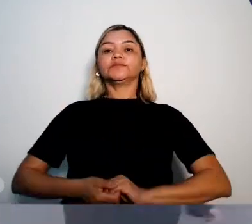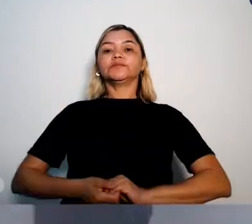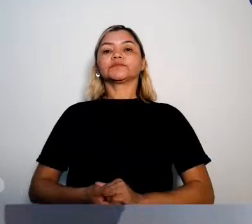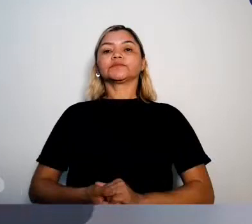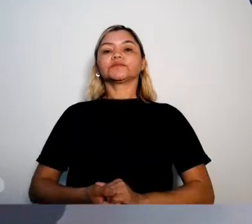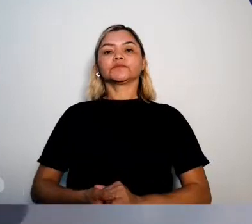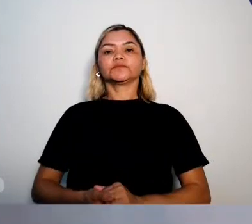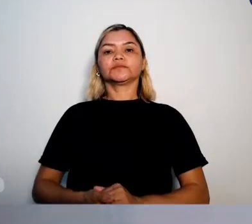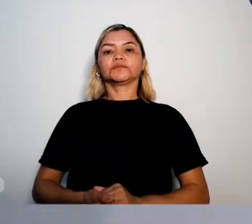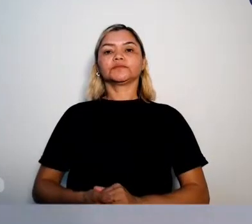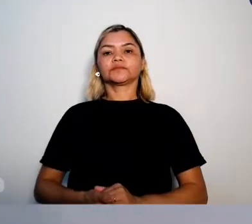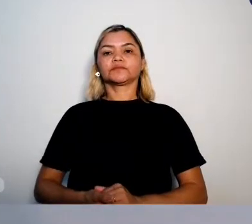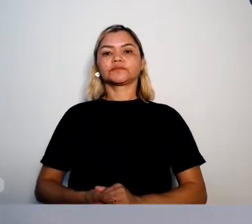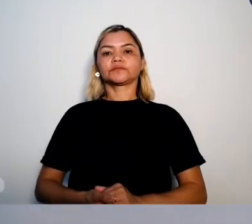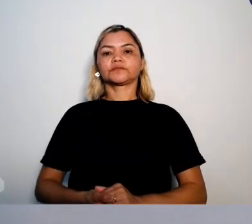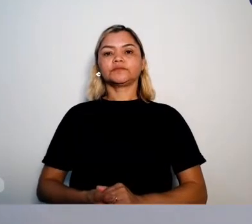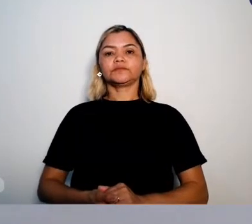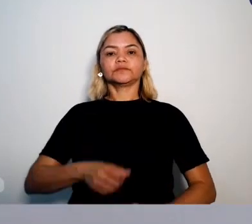Número